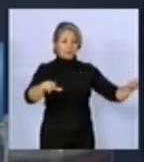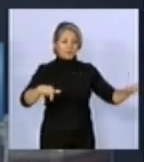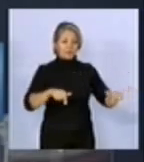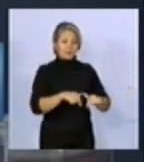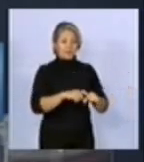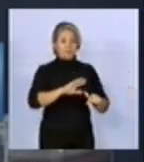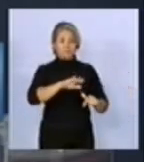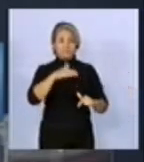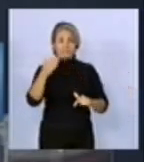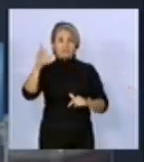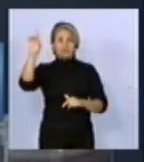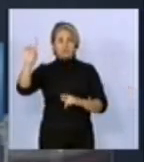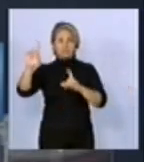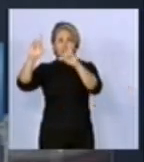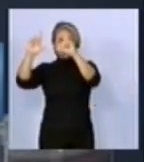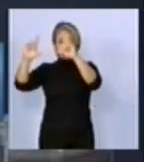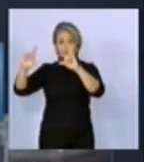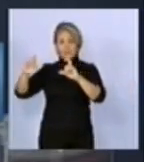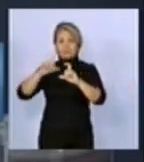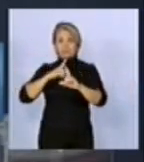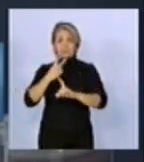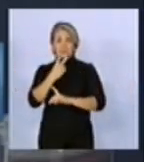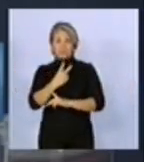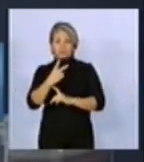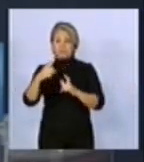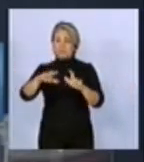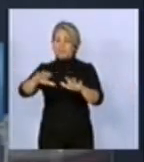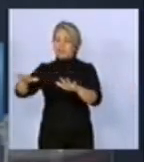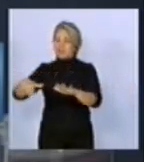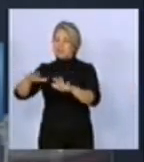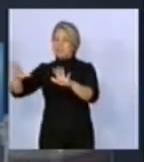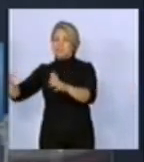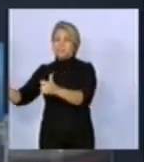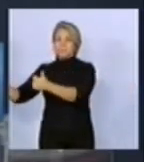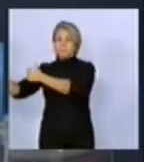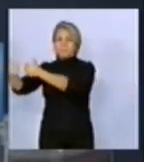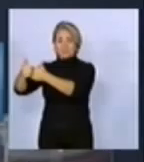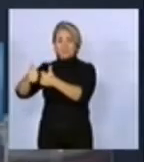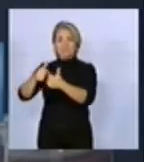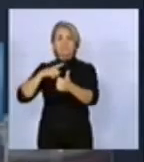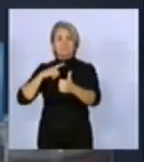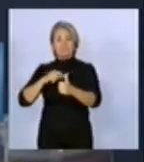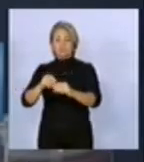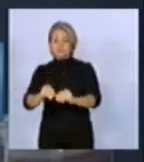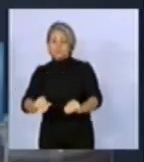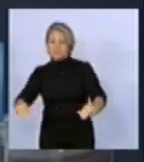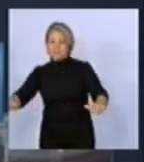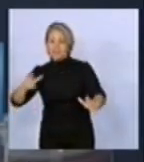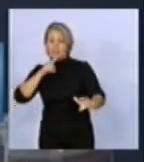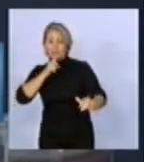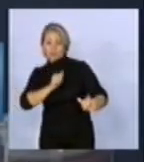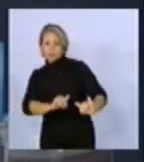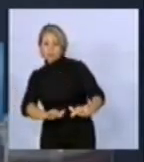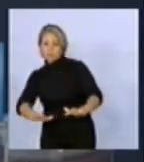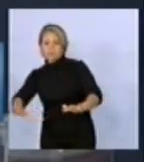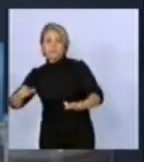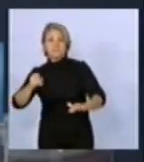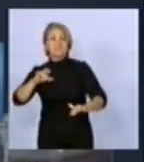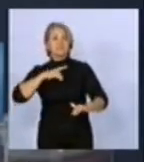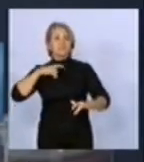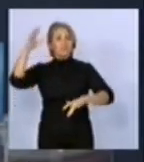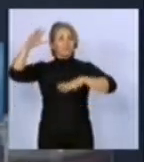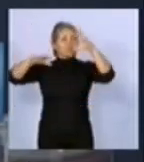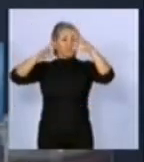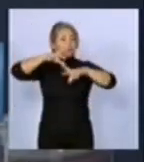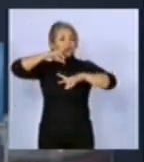superior do lado direito são duas áreas vizinhas né Eh uma com os terraços cheios de água se a gente tiver outra chuva